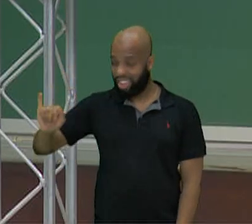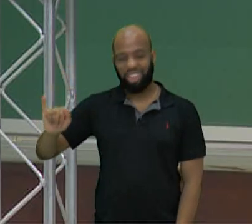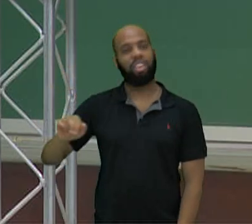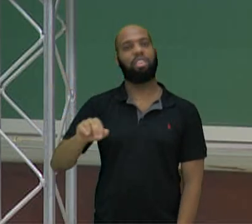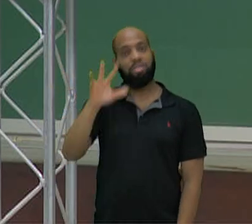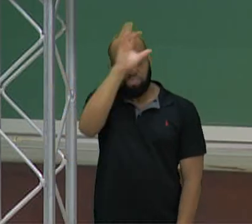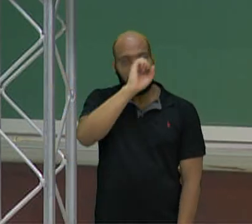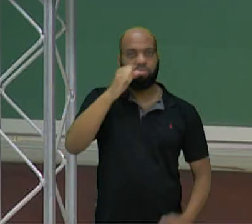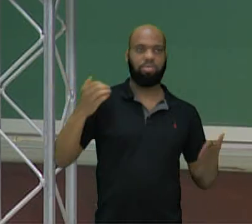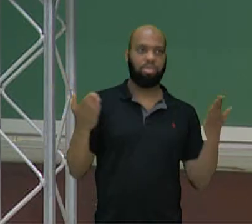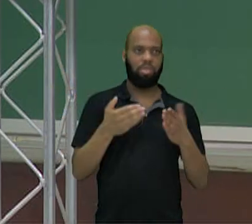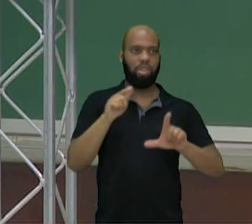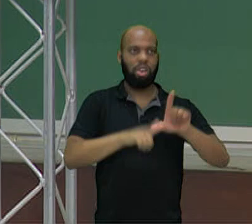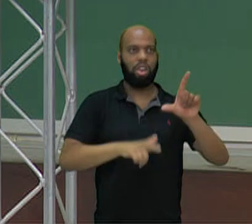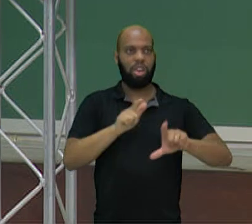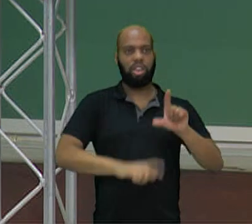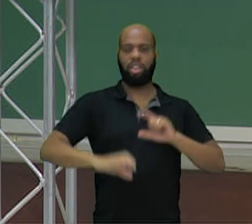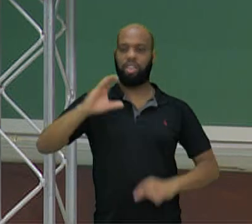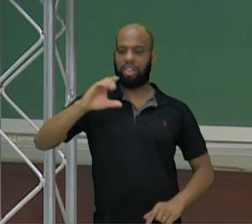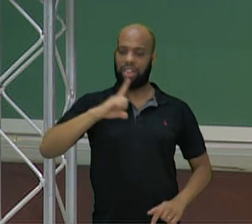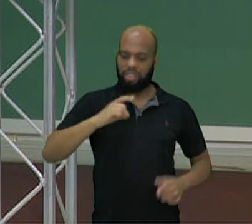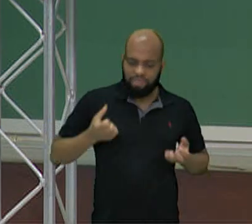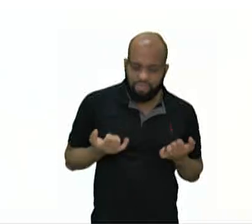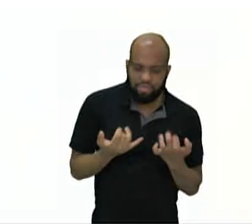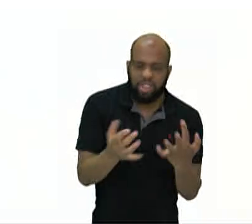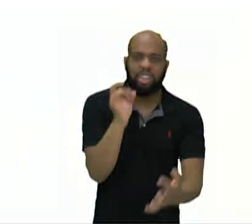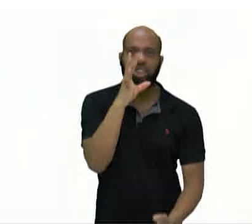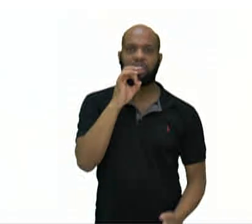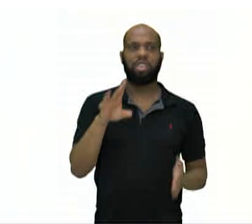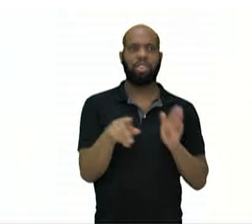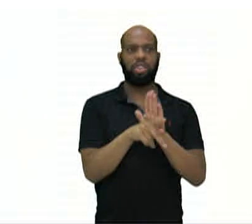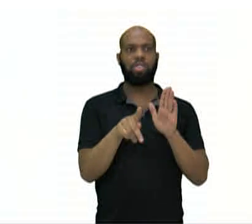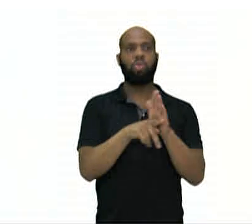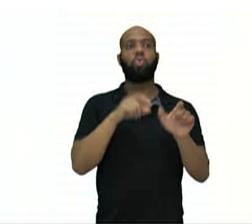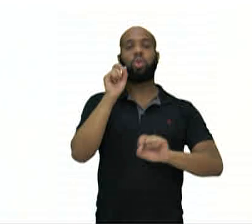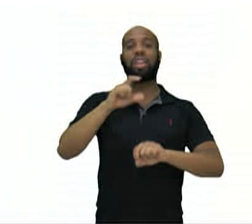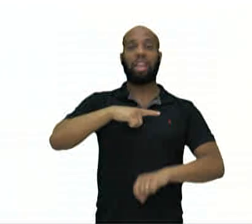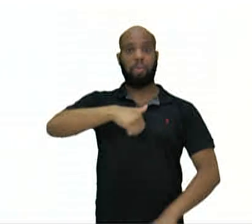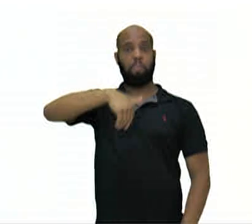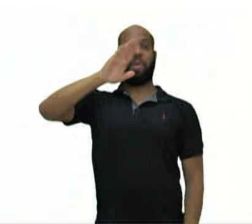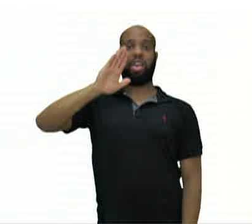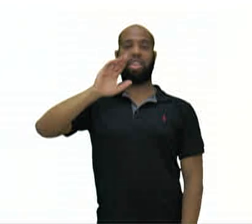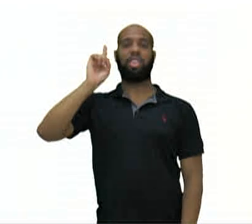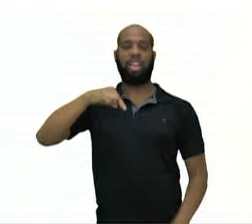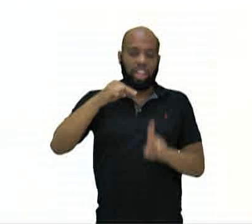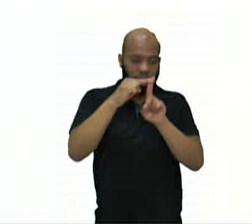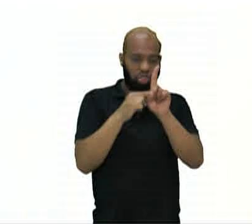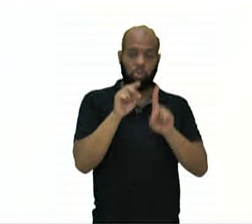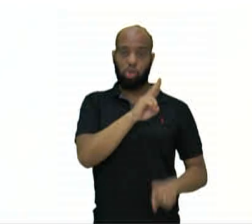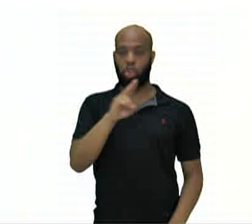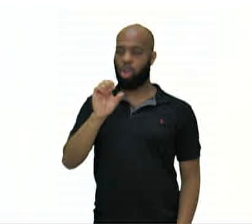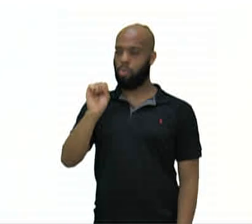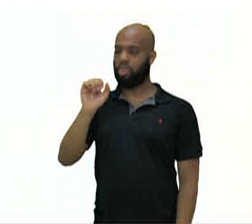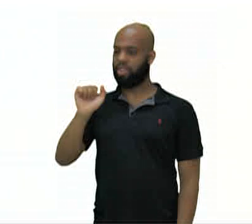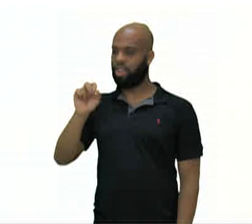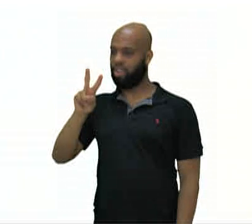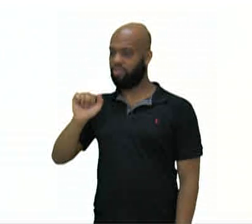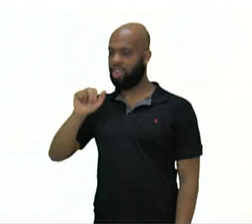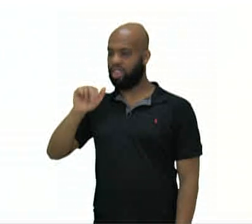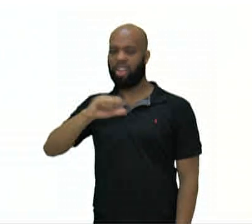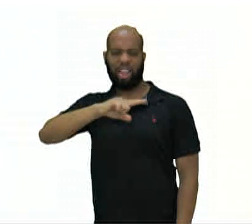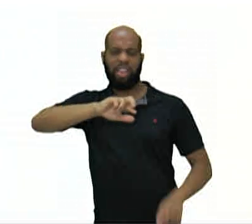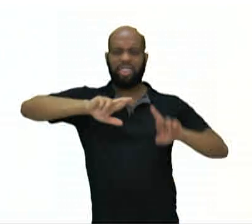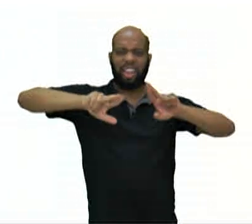C. A vegetação predominante do continente africano é a savana, com uma grande biodiversidade de fauna e